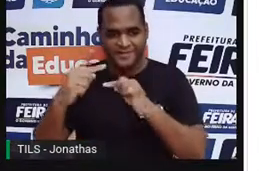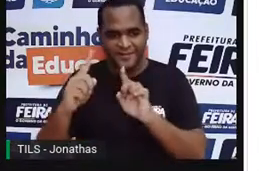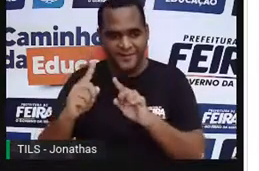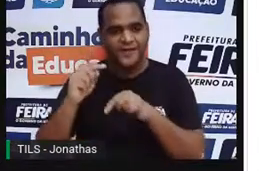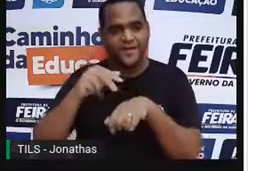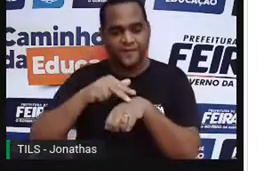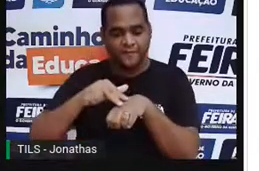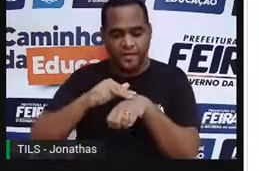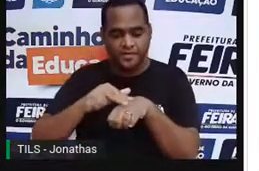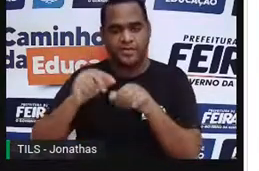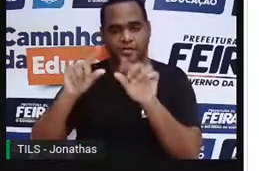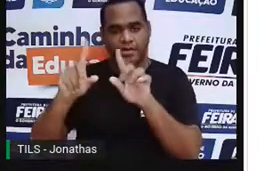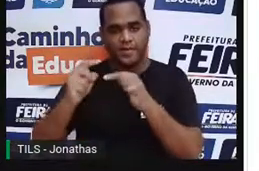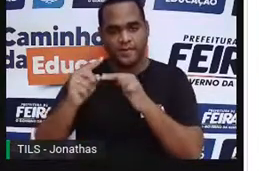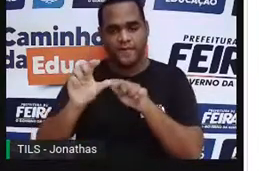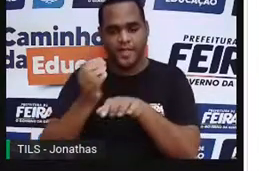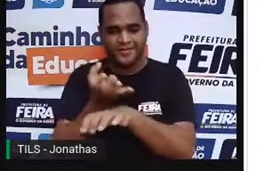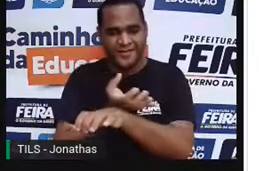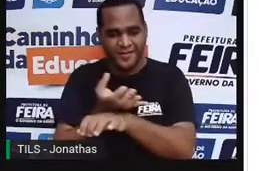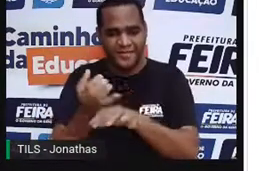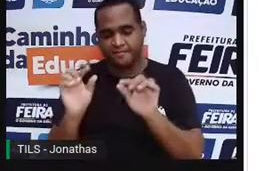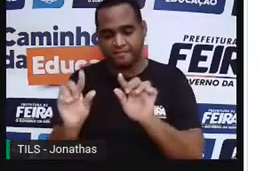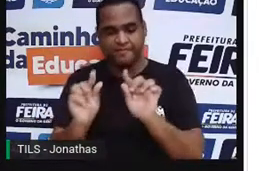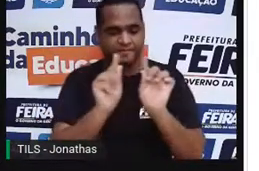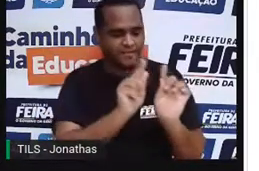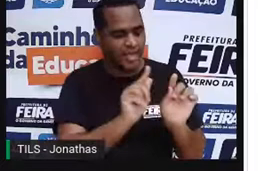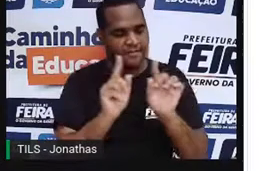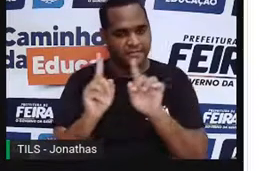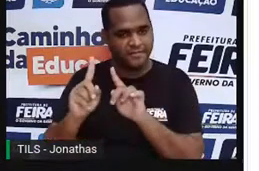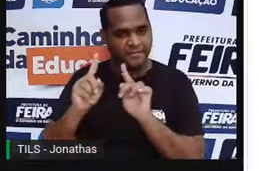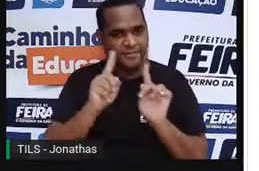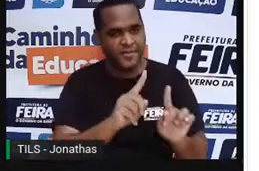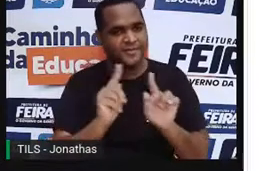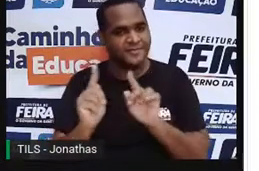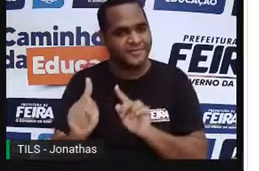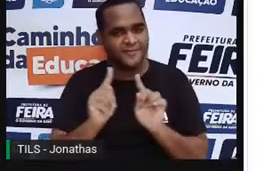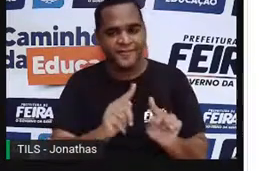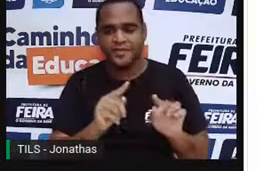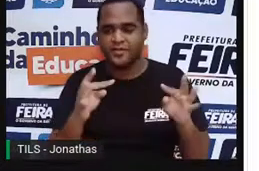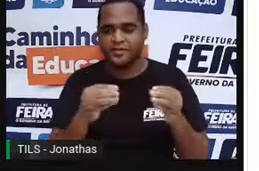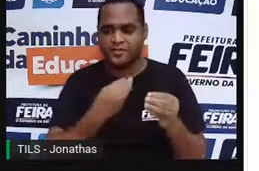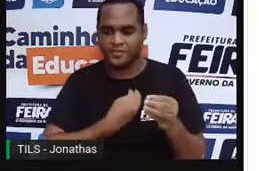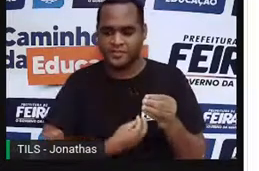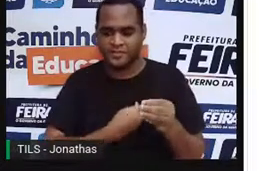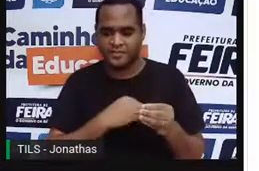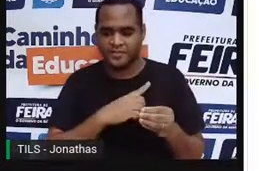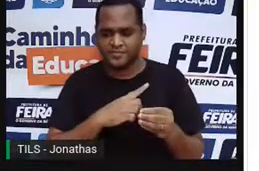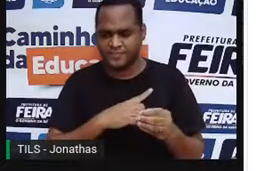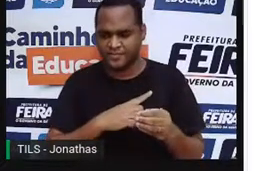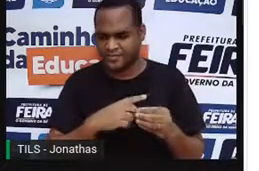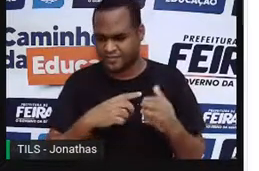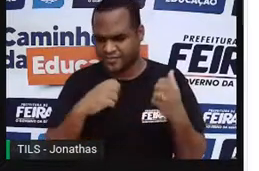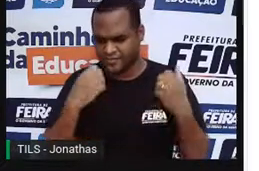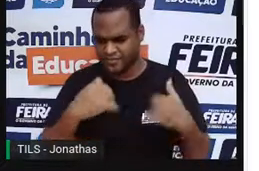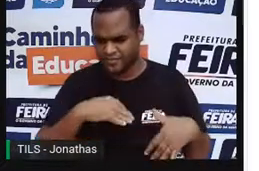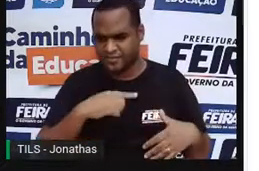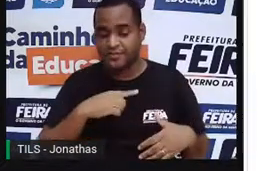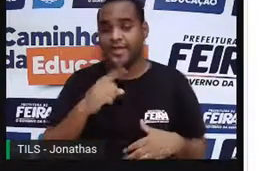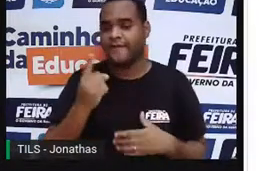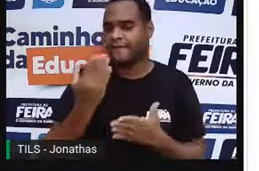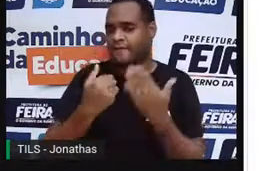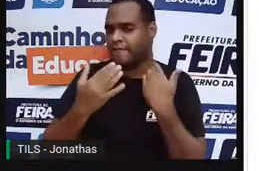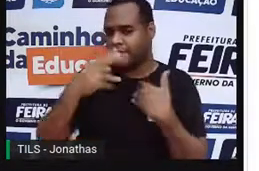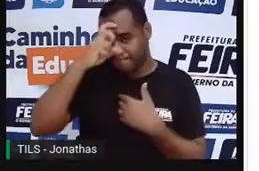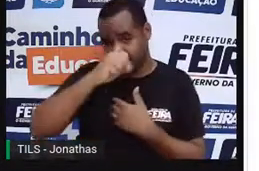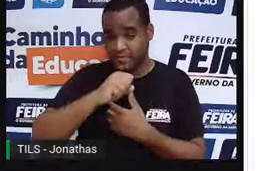ó vamos colocar essas plaquinhas aqui dentro essas plaquinhas de grama ó vem comigo quantas